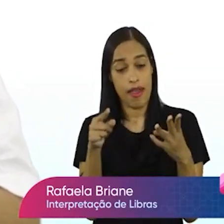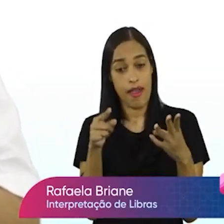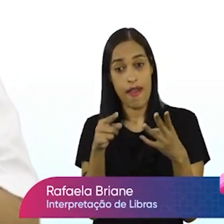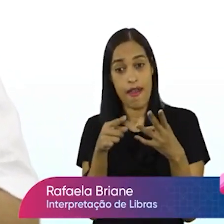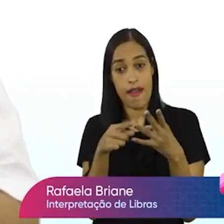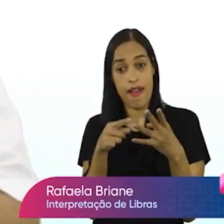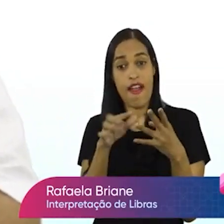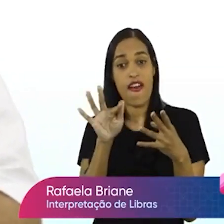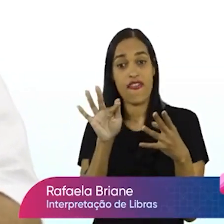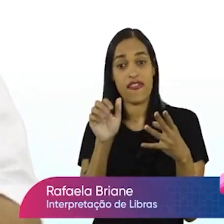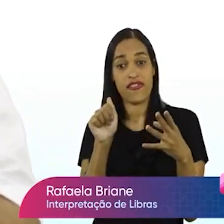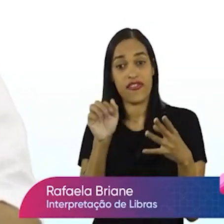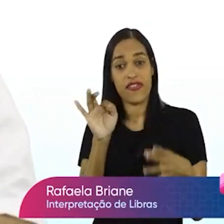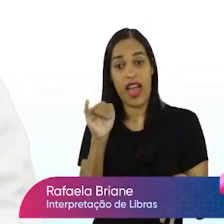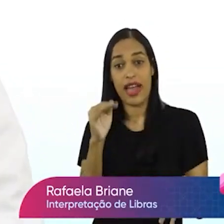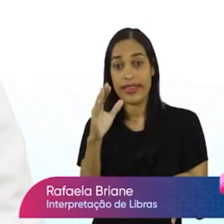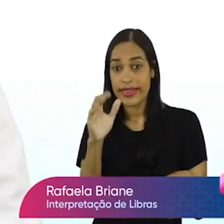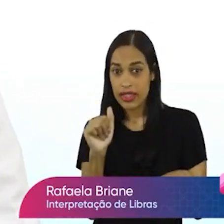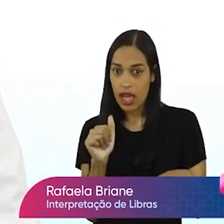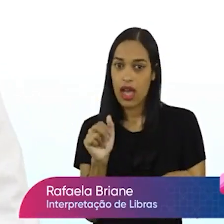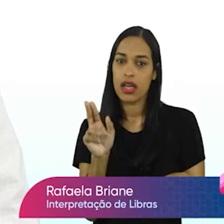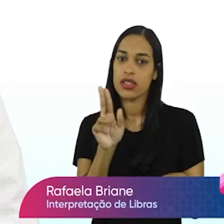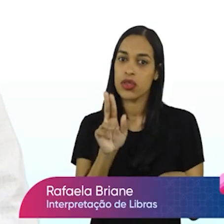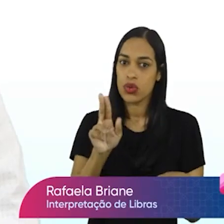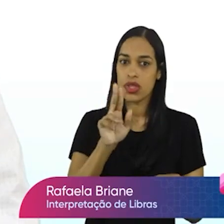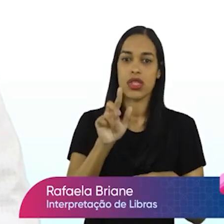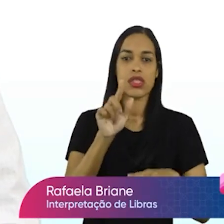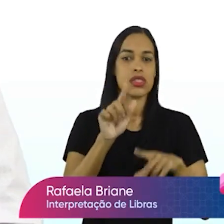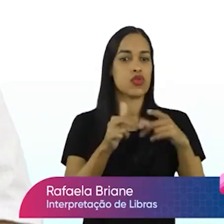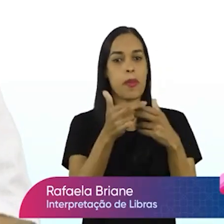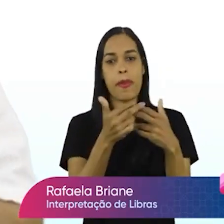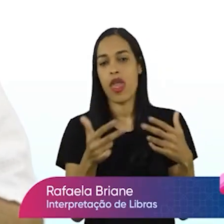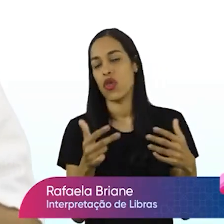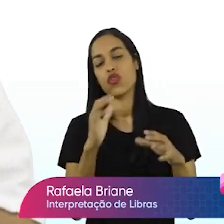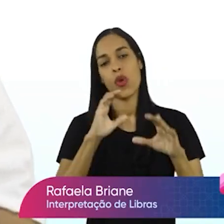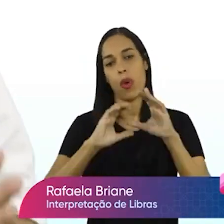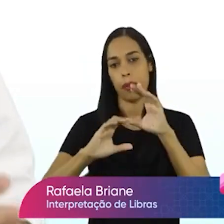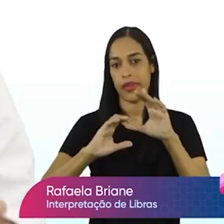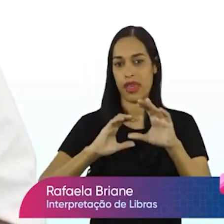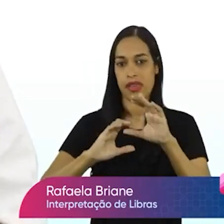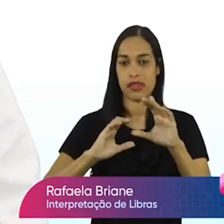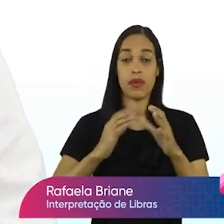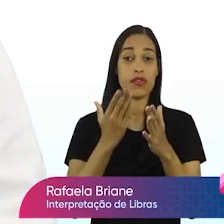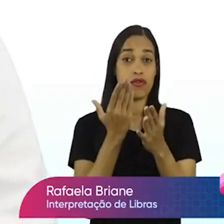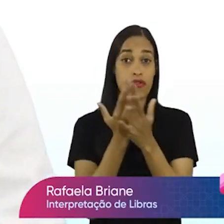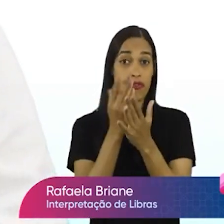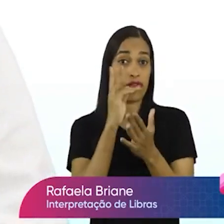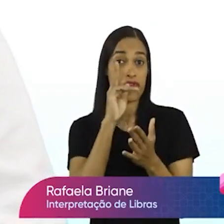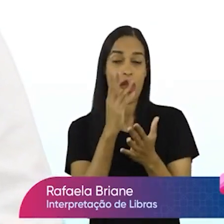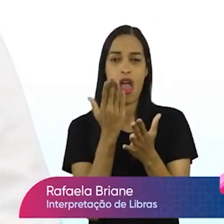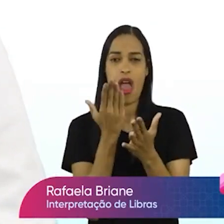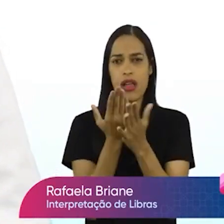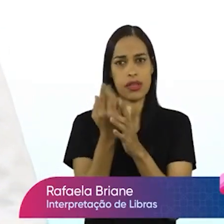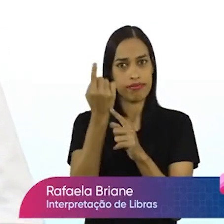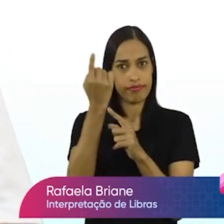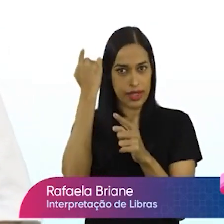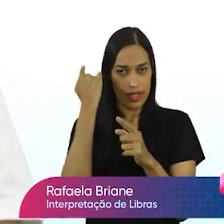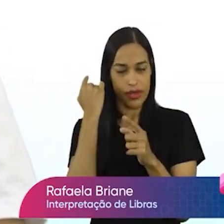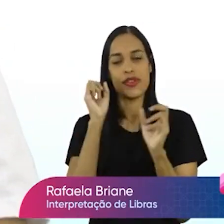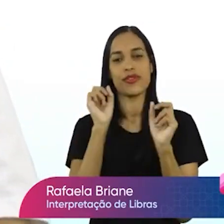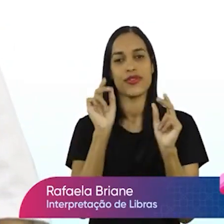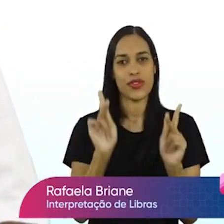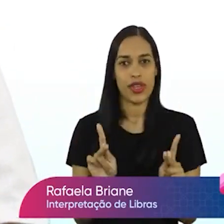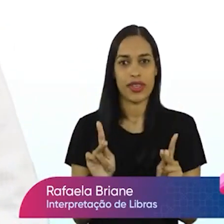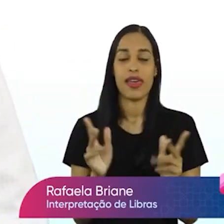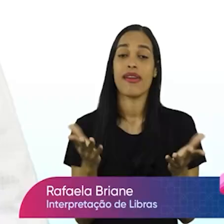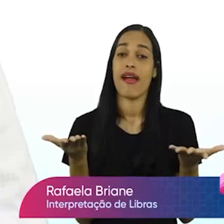que é aquela que se utiliza do recurso de comunicação. A gente viu em aulas anteriores, ok?